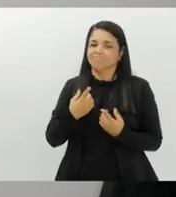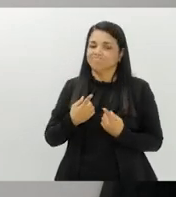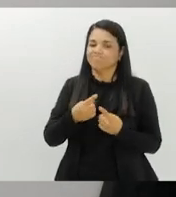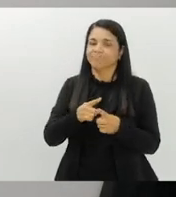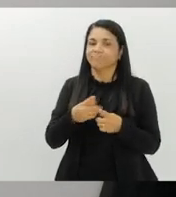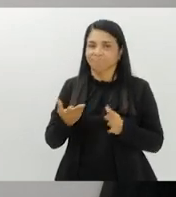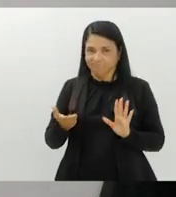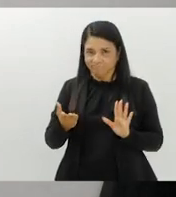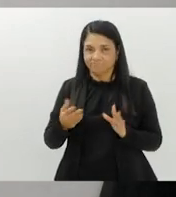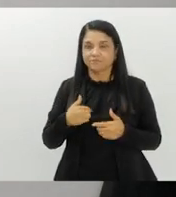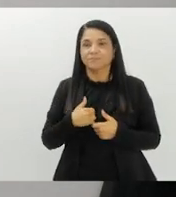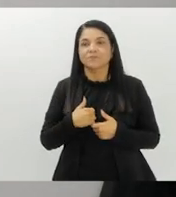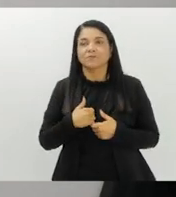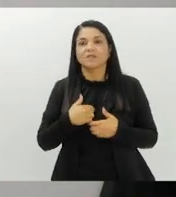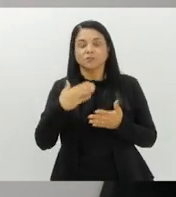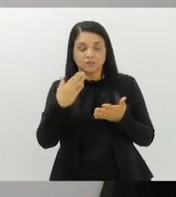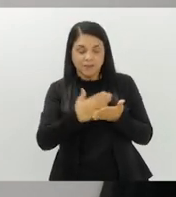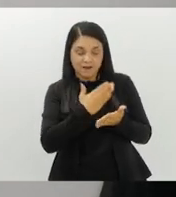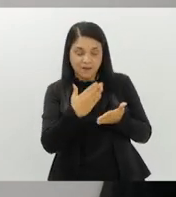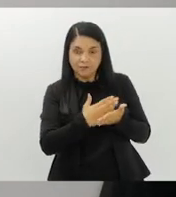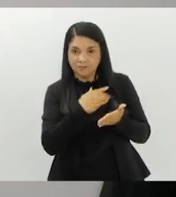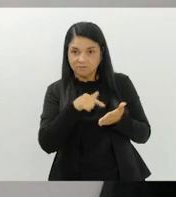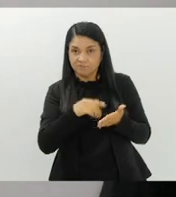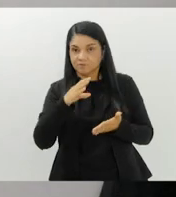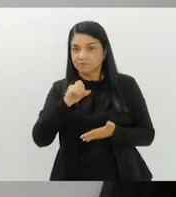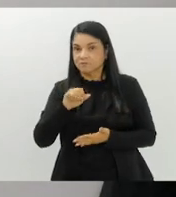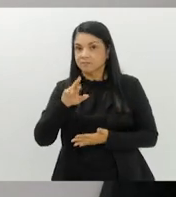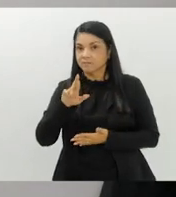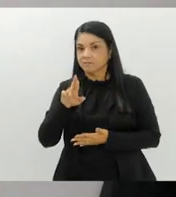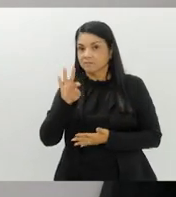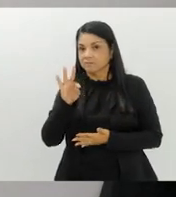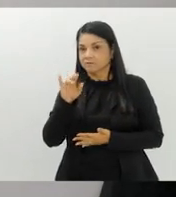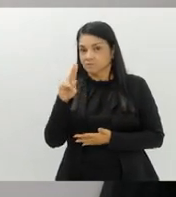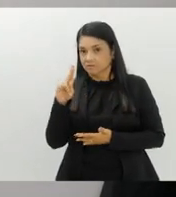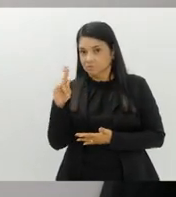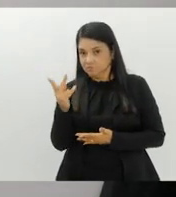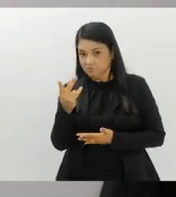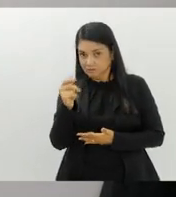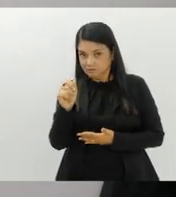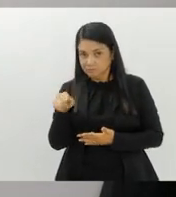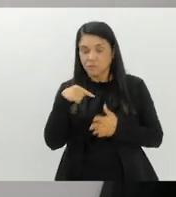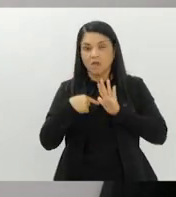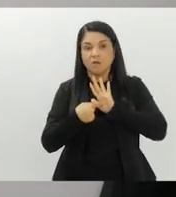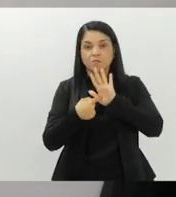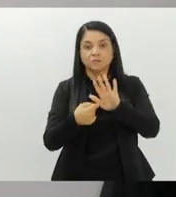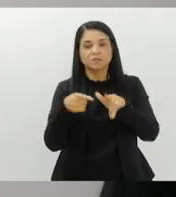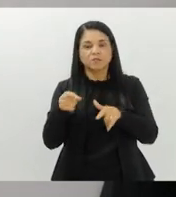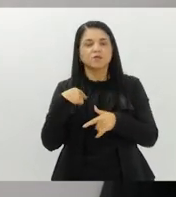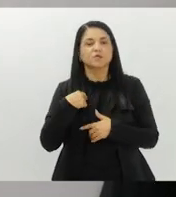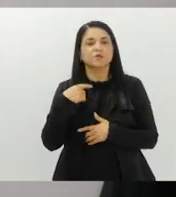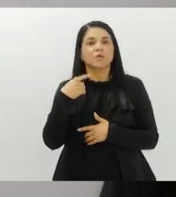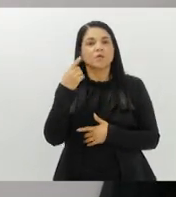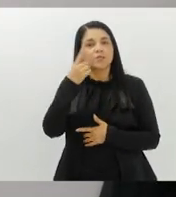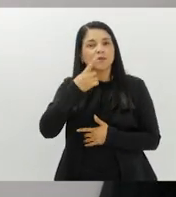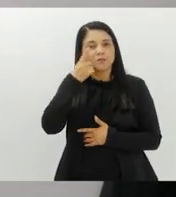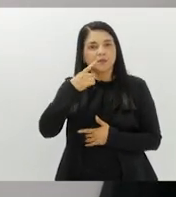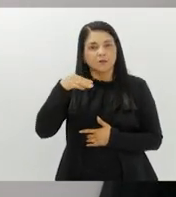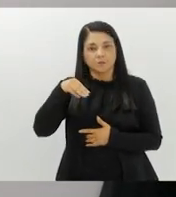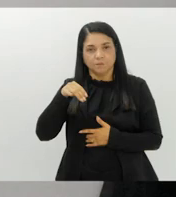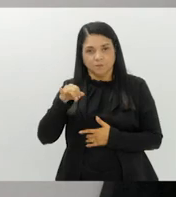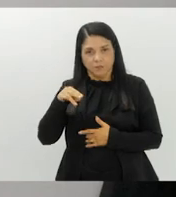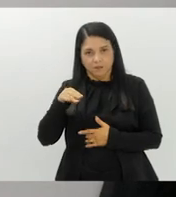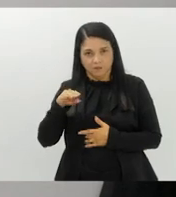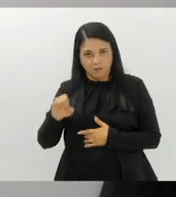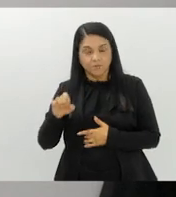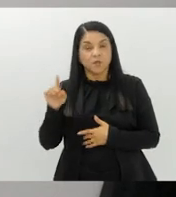Bom, eu trouxe um pouco de cartilha. Essa cartilha é uma cartilha que eu apresentei aqui no começo para o deputado Carlos Mink, e ele é o